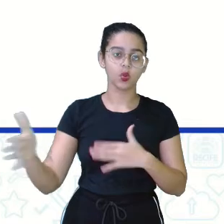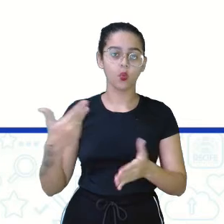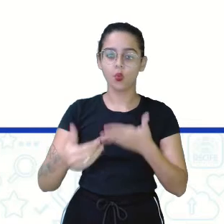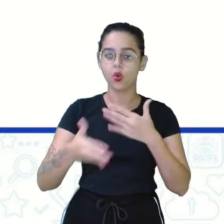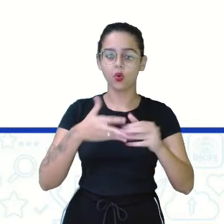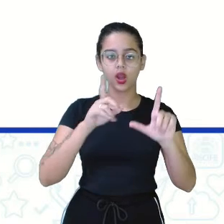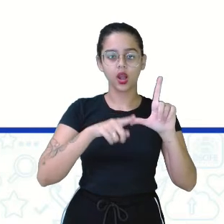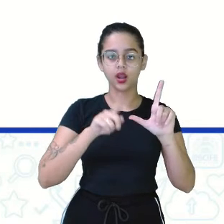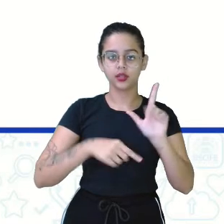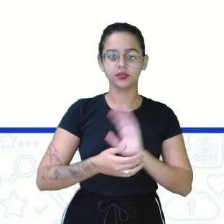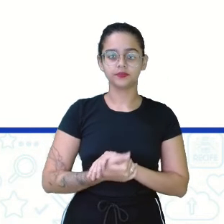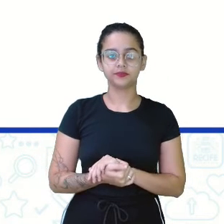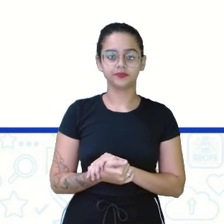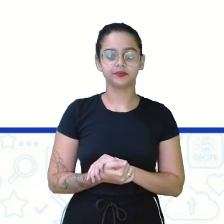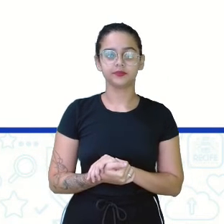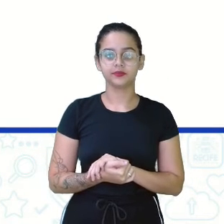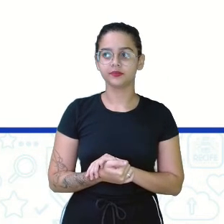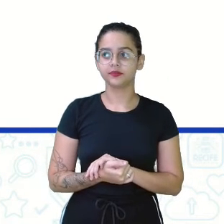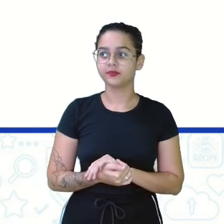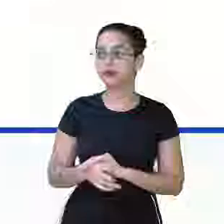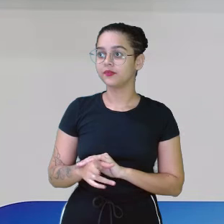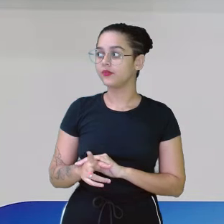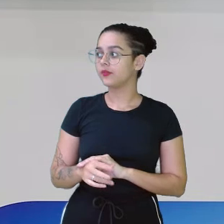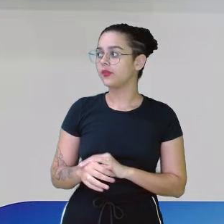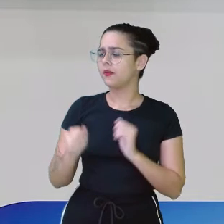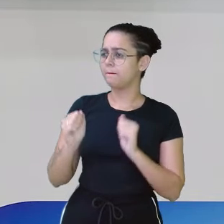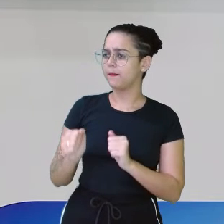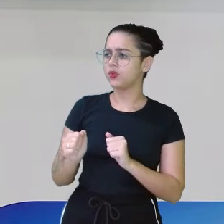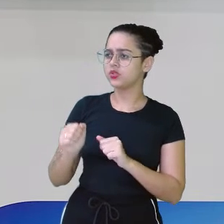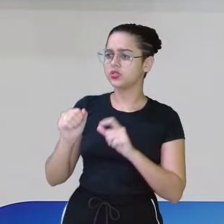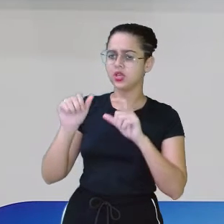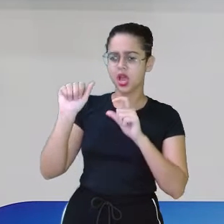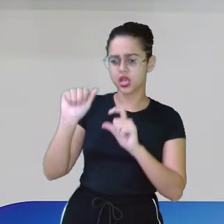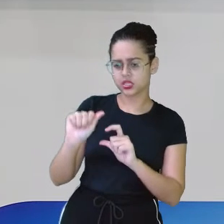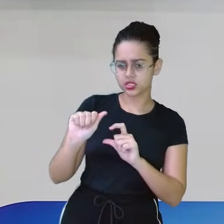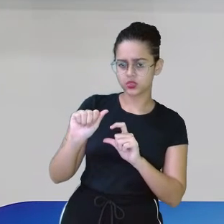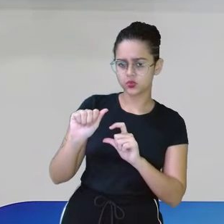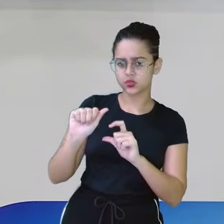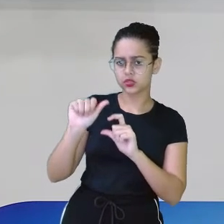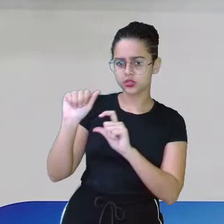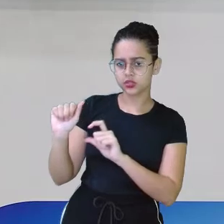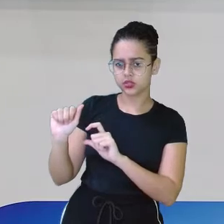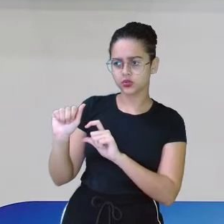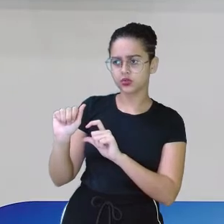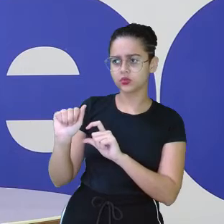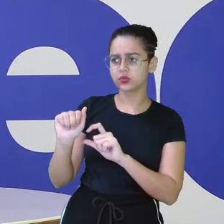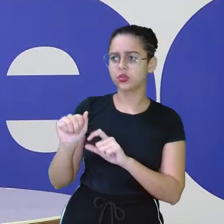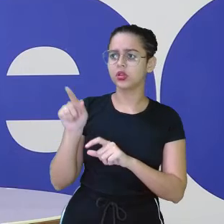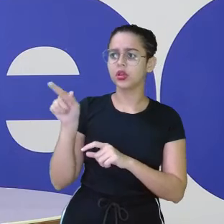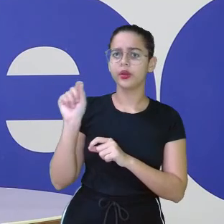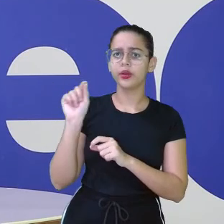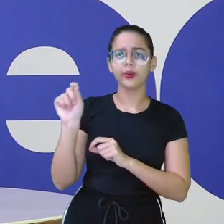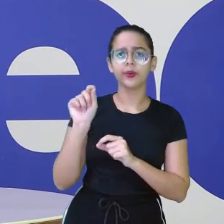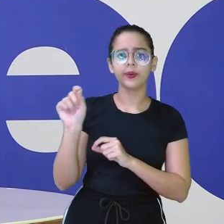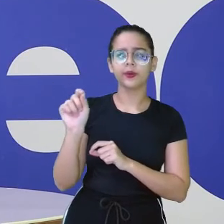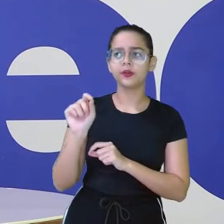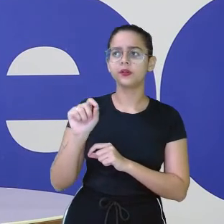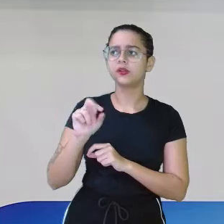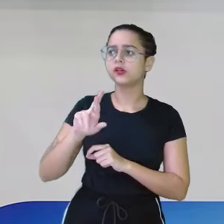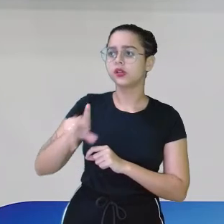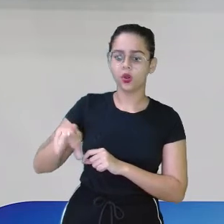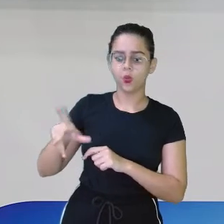qualquer letra que quiser, tá? Pode ser também minúscula, azinho, azinho. Azinho, azinho seria o quê? Não